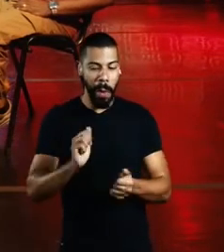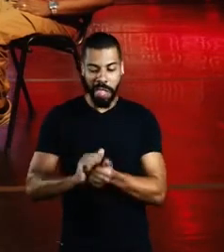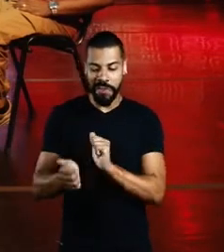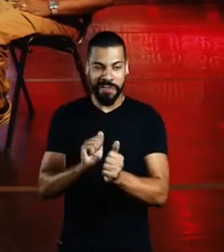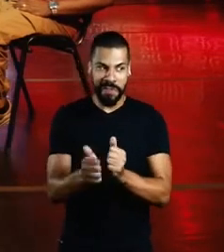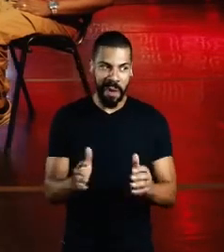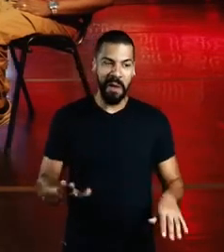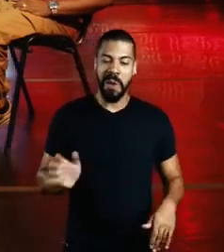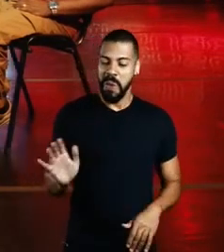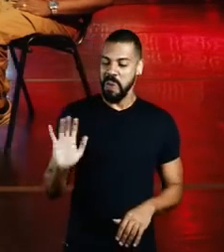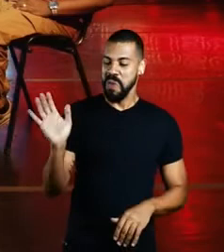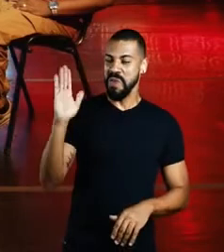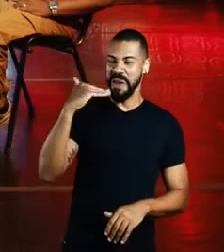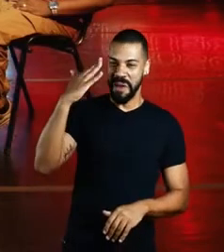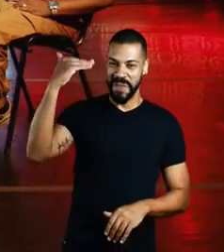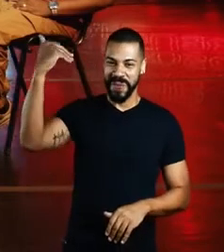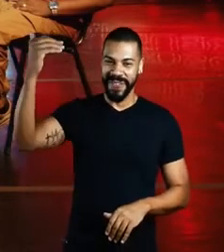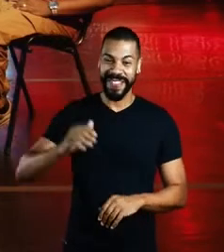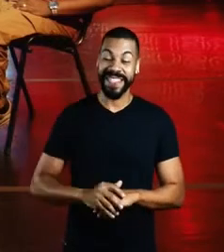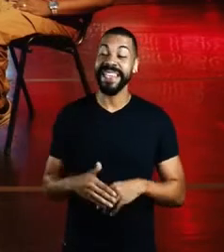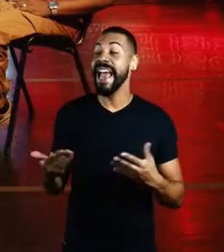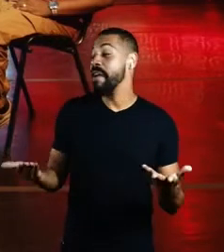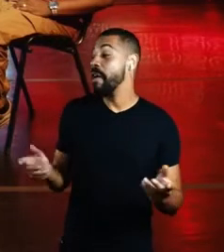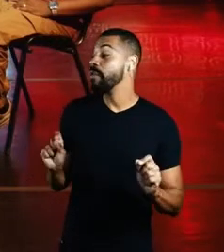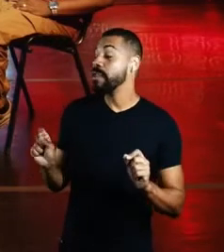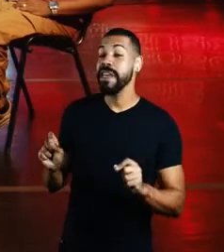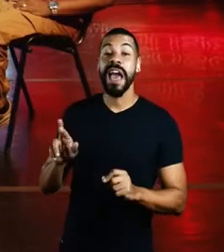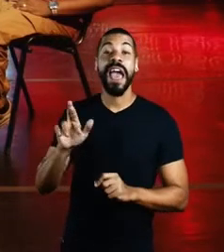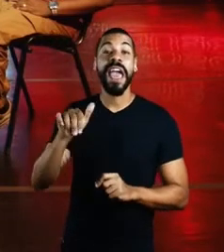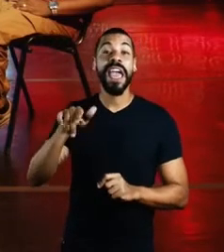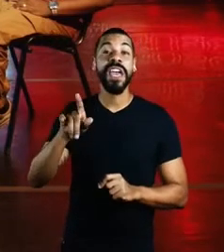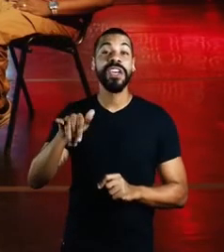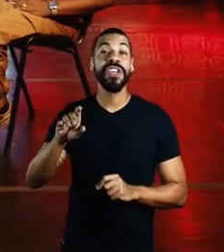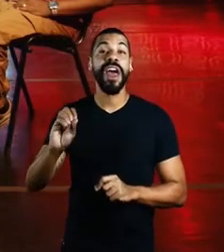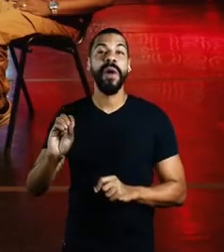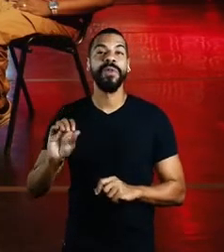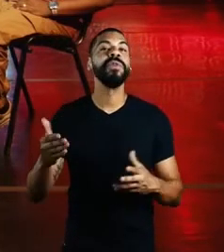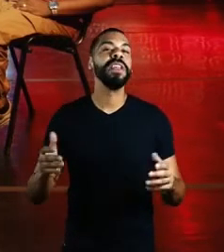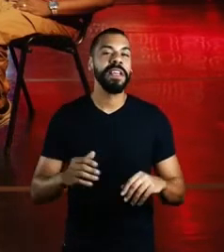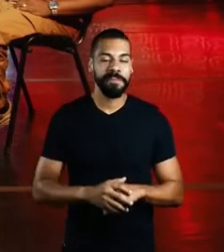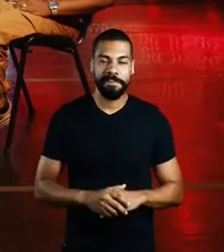Reginaldo, o que a gente tem aí de... Vou escolher aí.